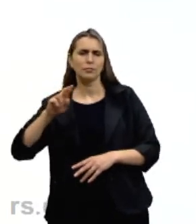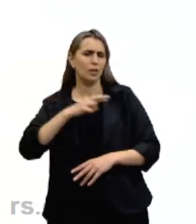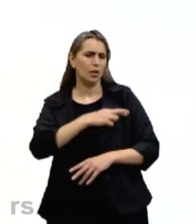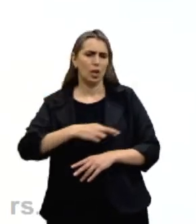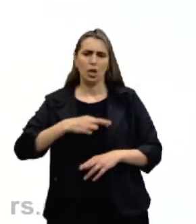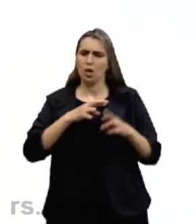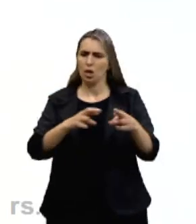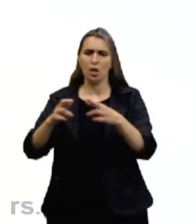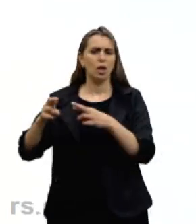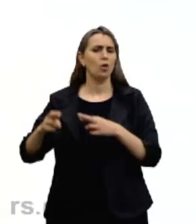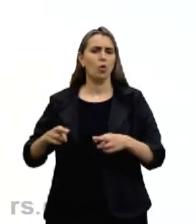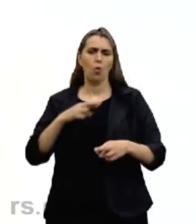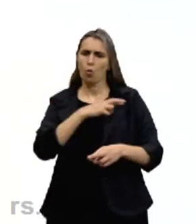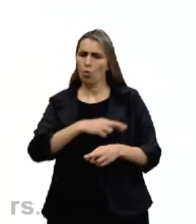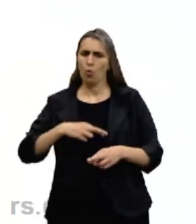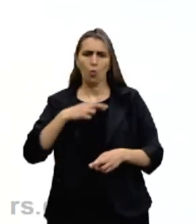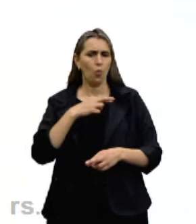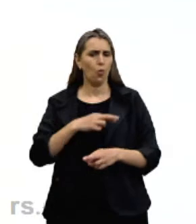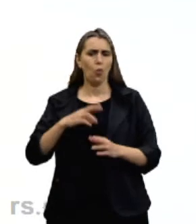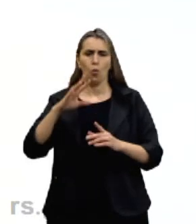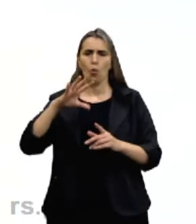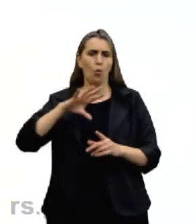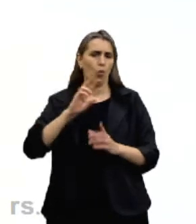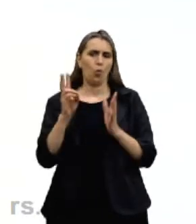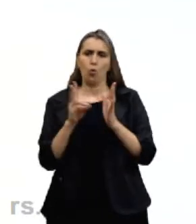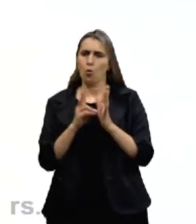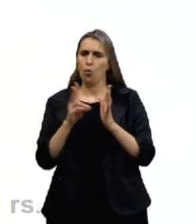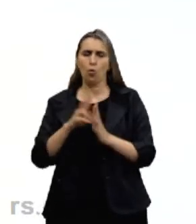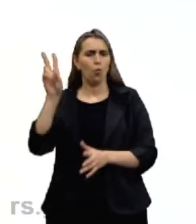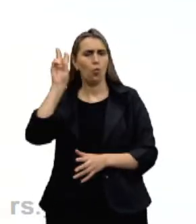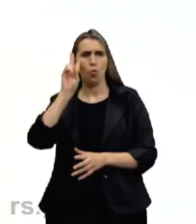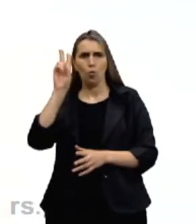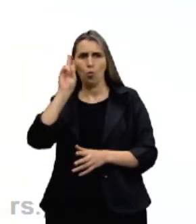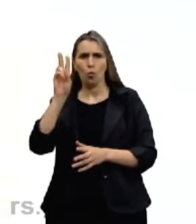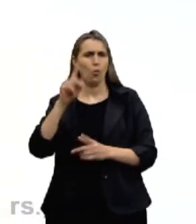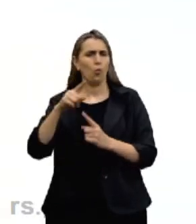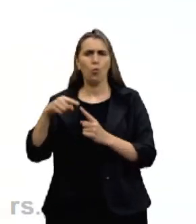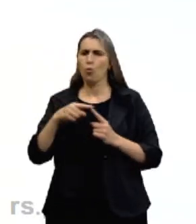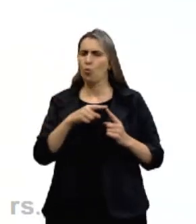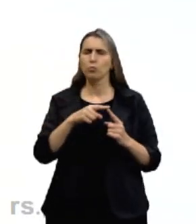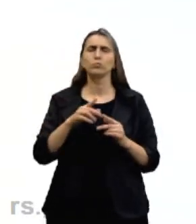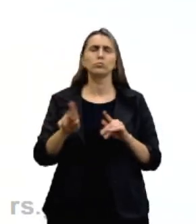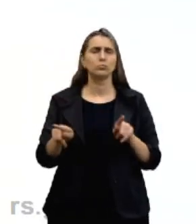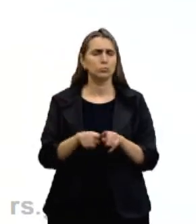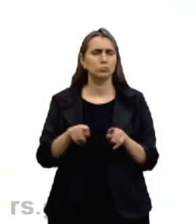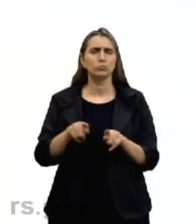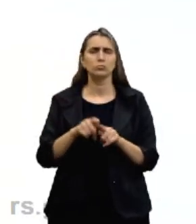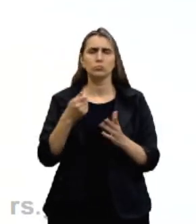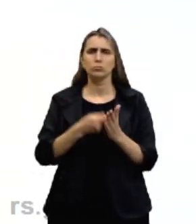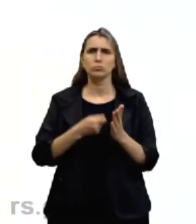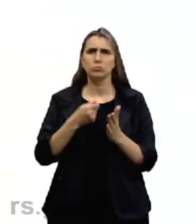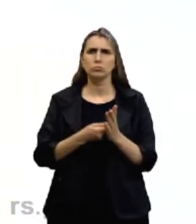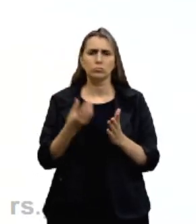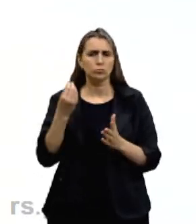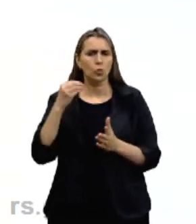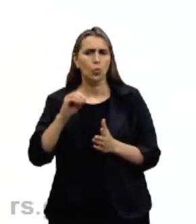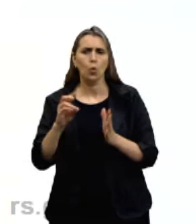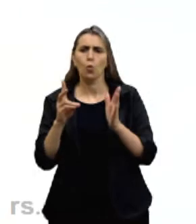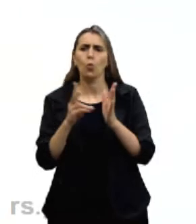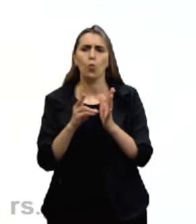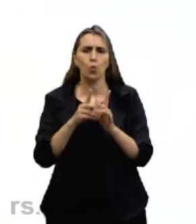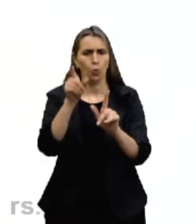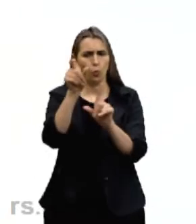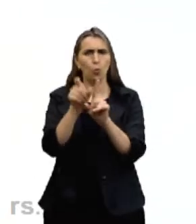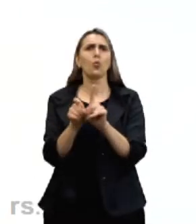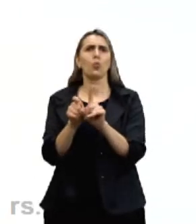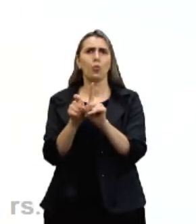Regional romance indianista histórico e também cara tentativa de colocar o índio